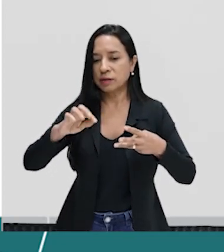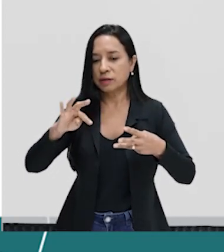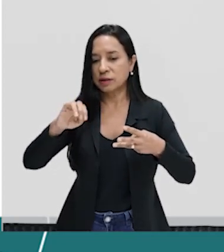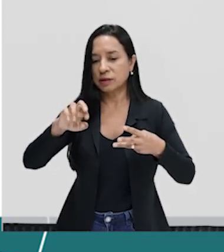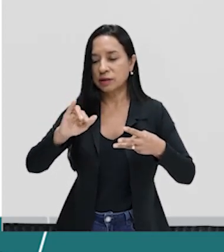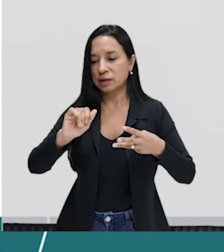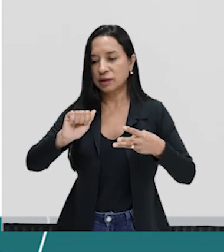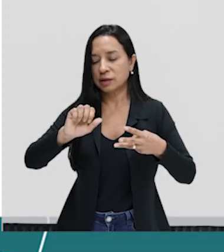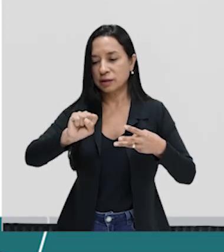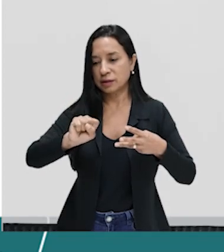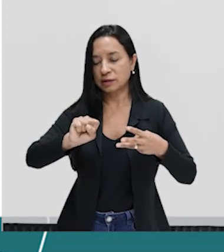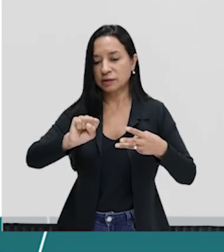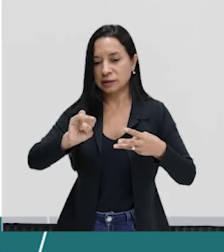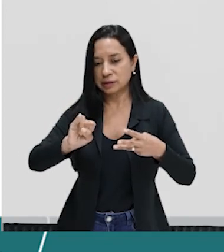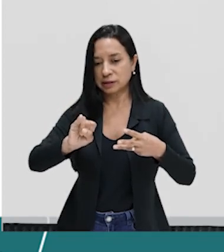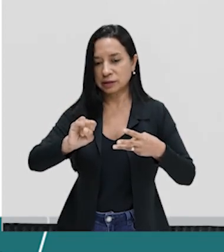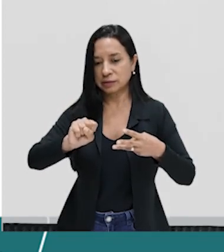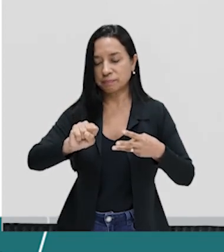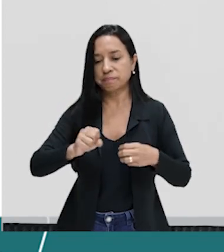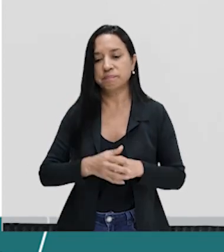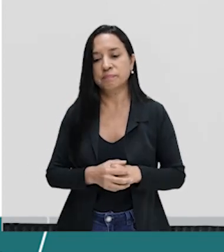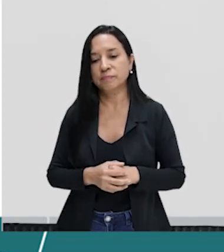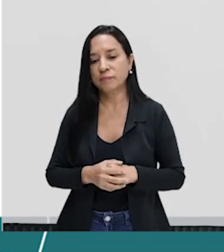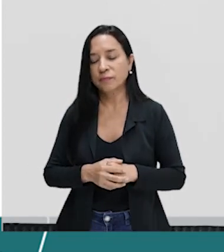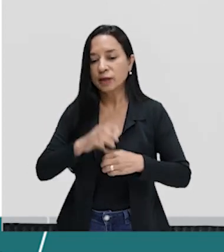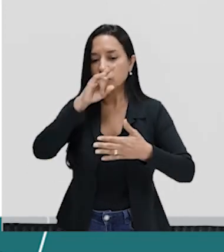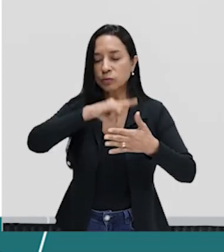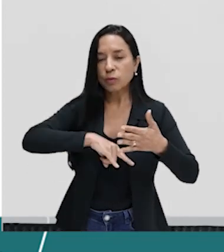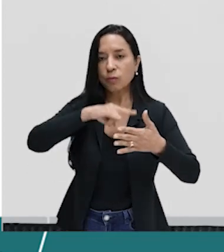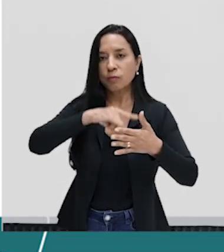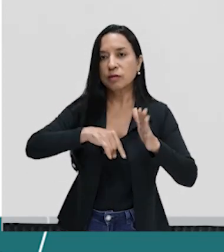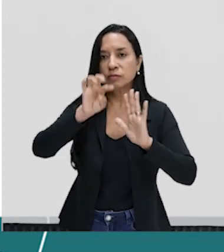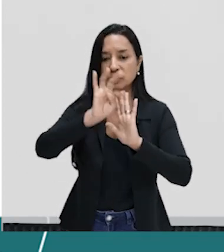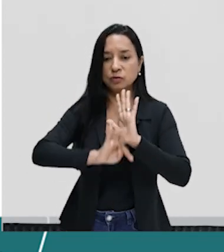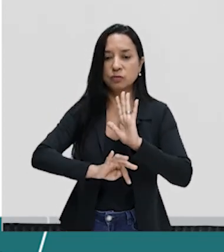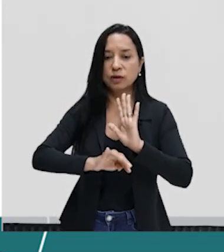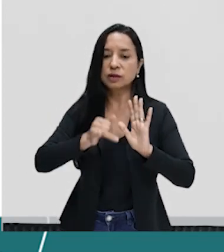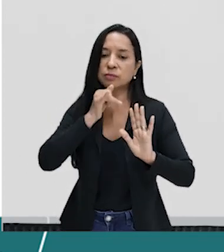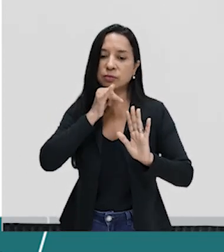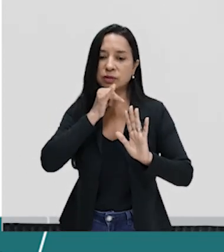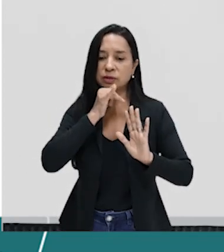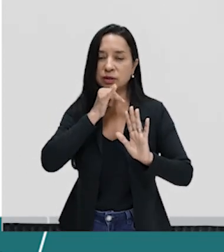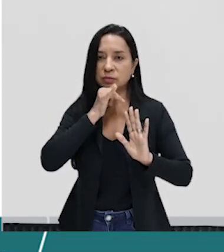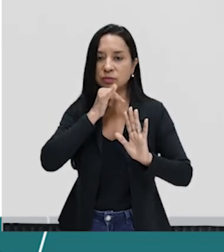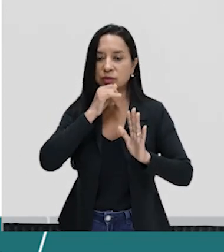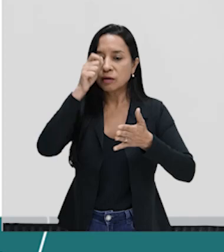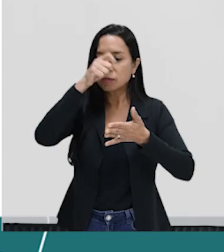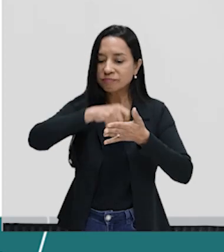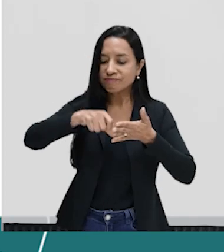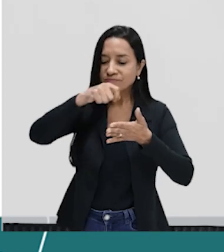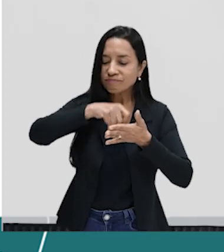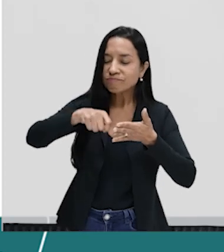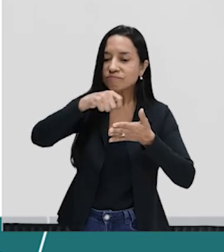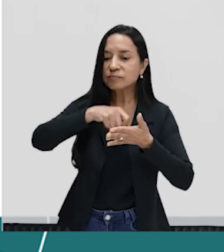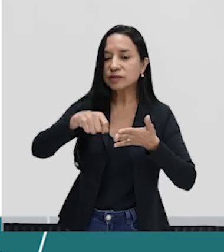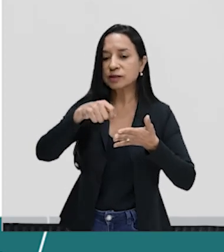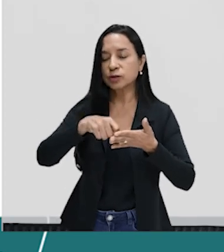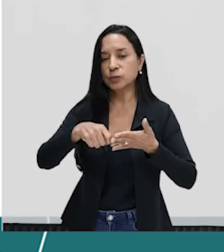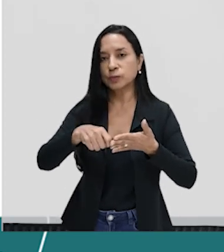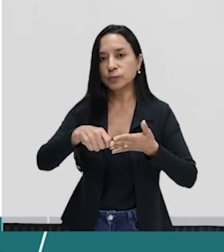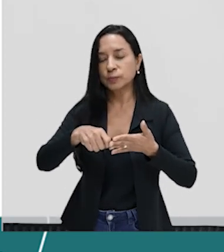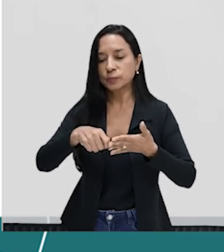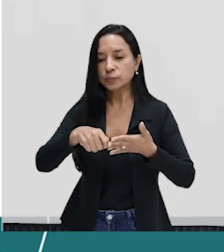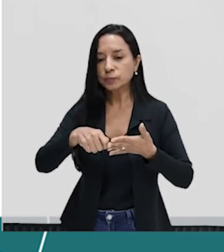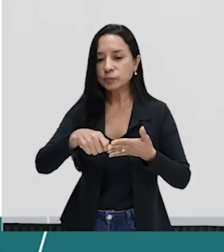de um documento textual, ou documentos textuais, estamos falando de registros escritos.